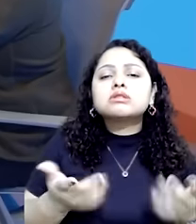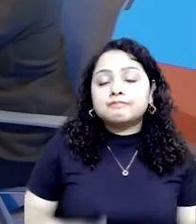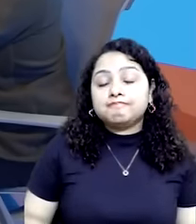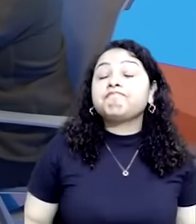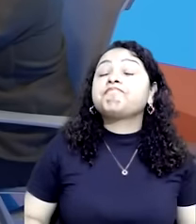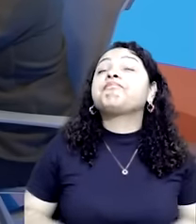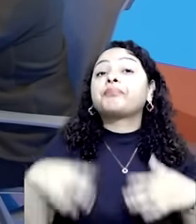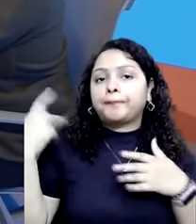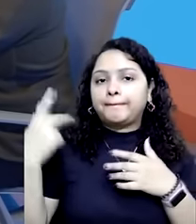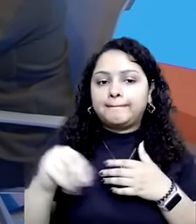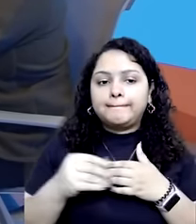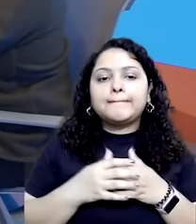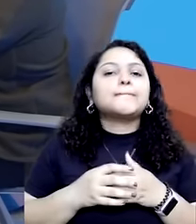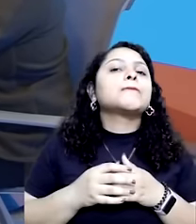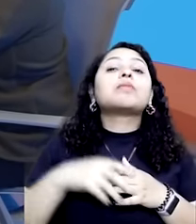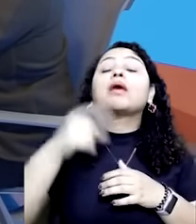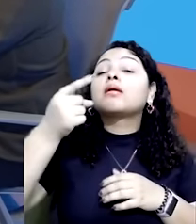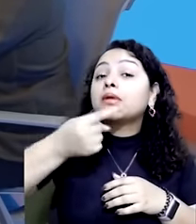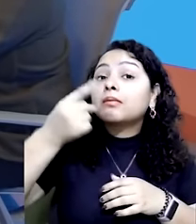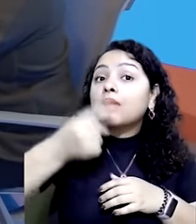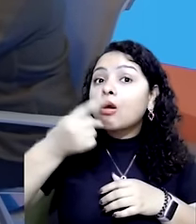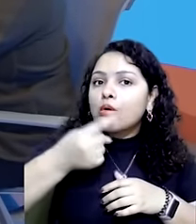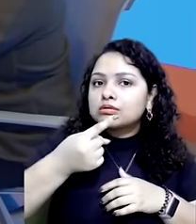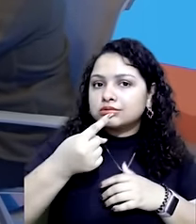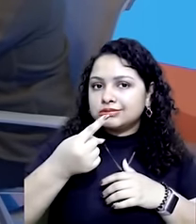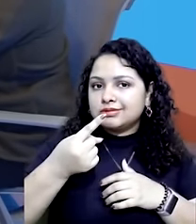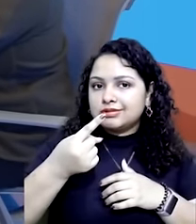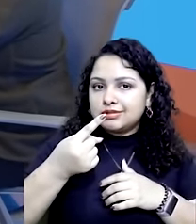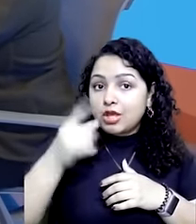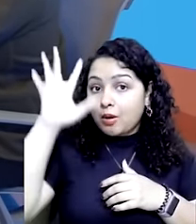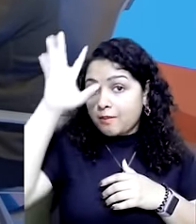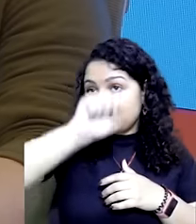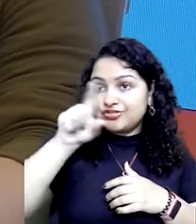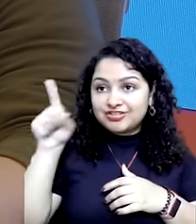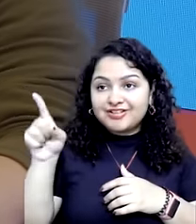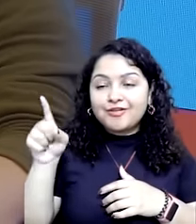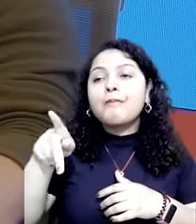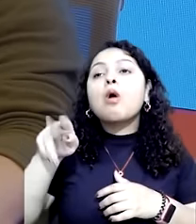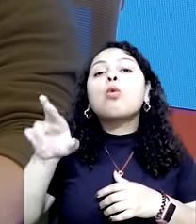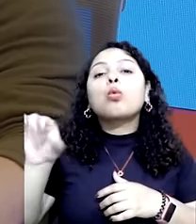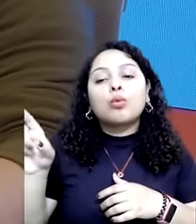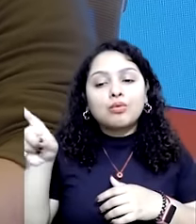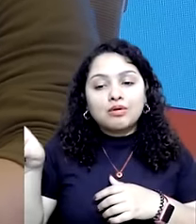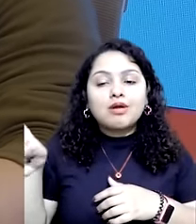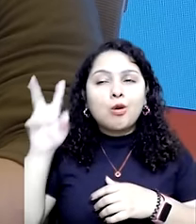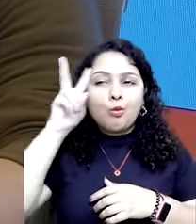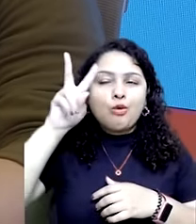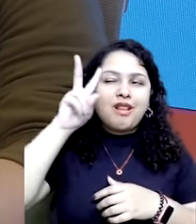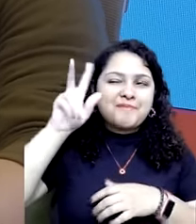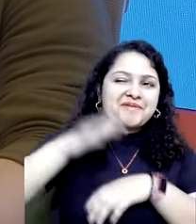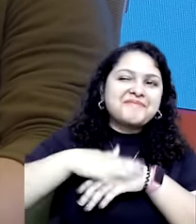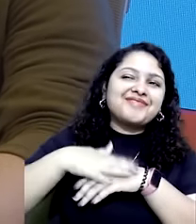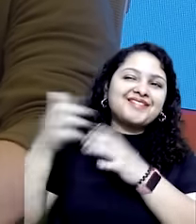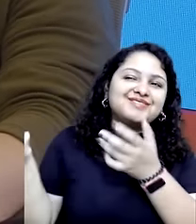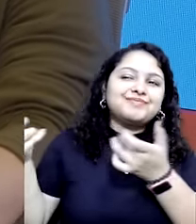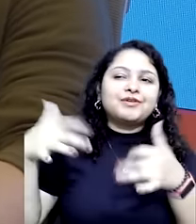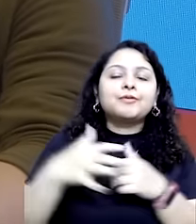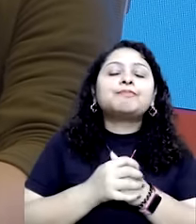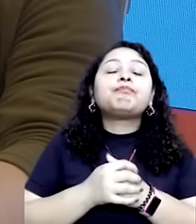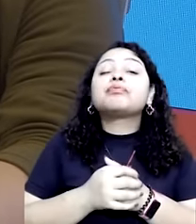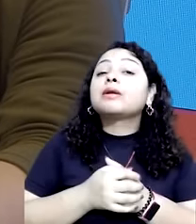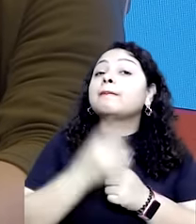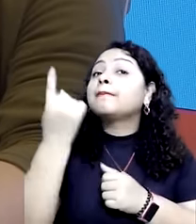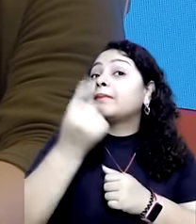vamos lá bom a primeira coisa que tem que se fazer esse aqui eu aprendi com o cés esse eu lembro muito da fala dele a primeira